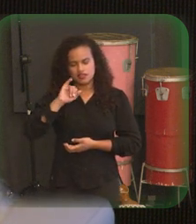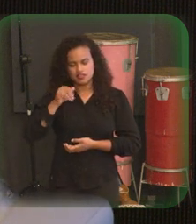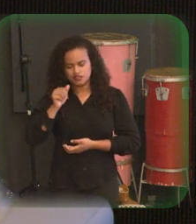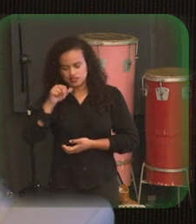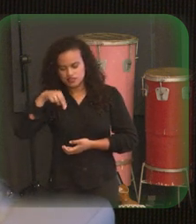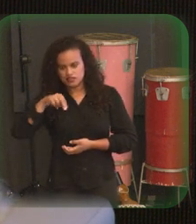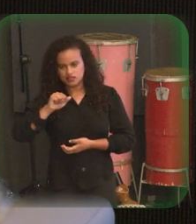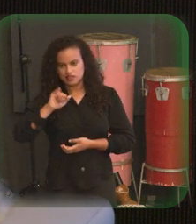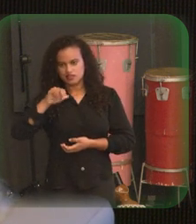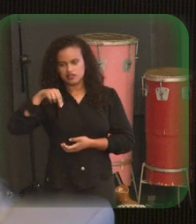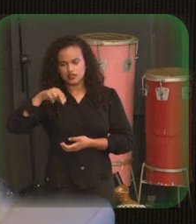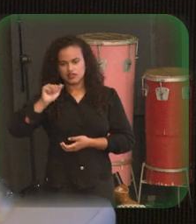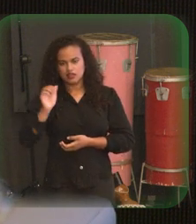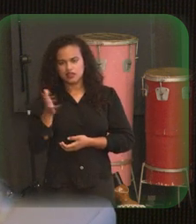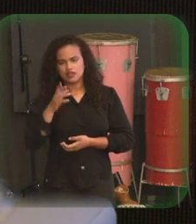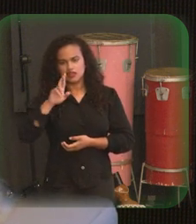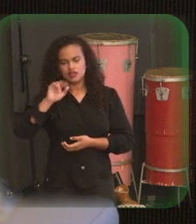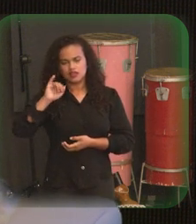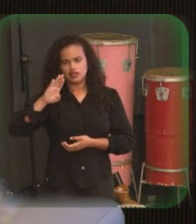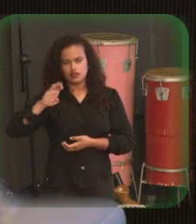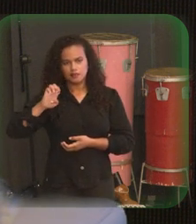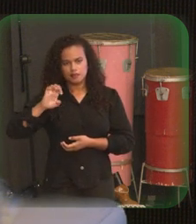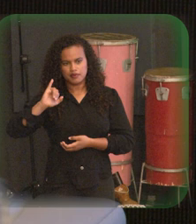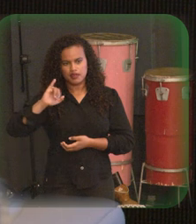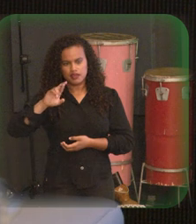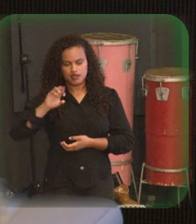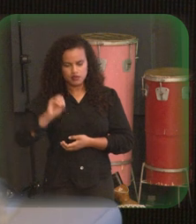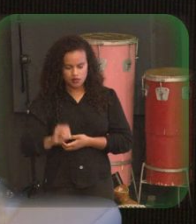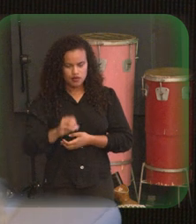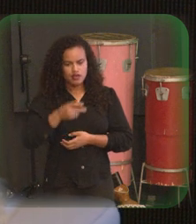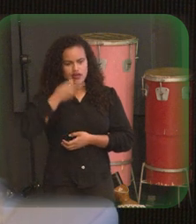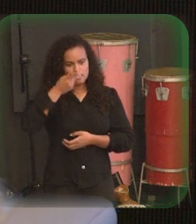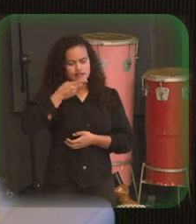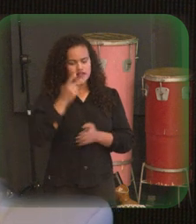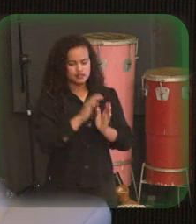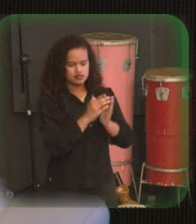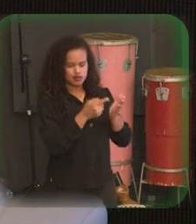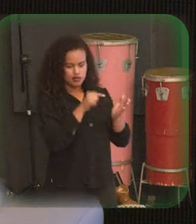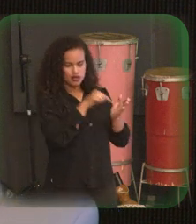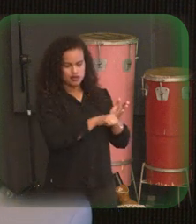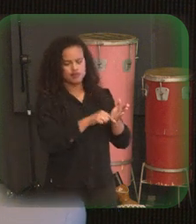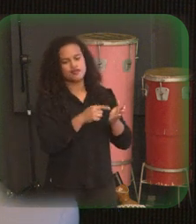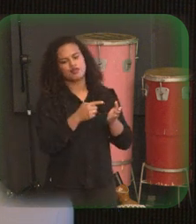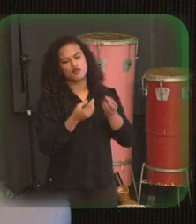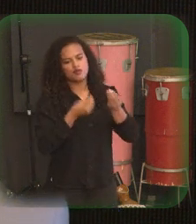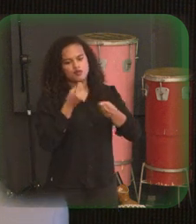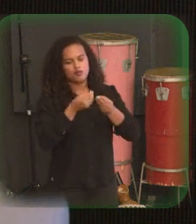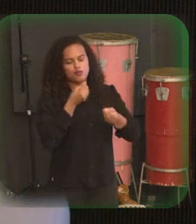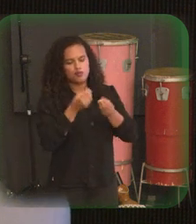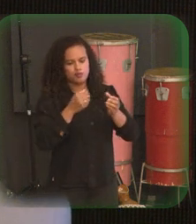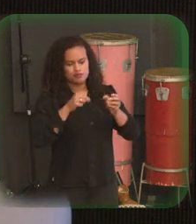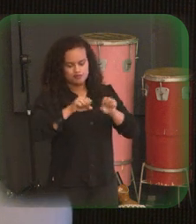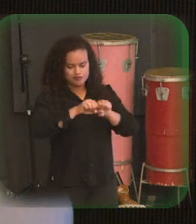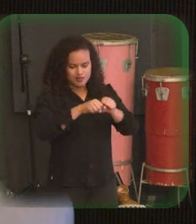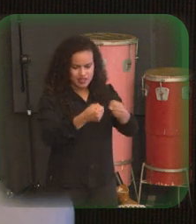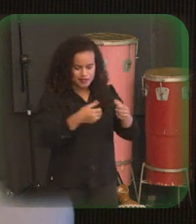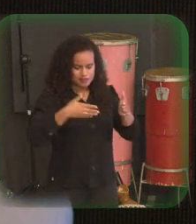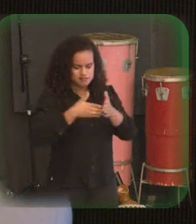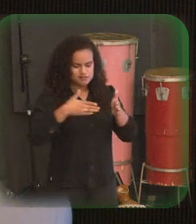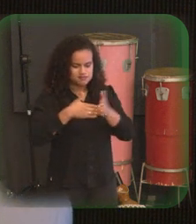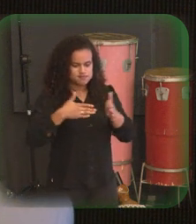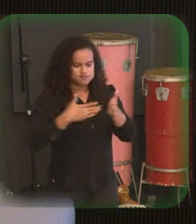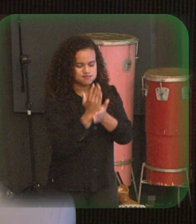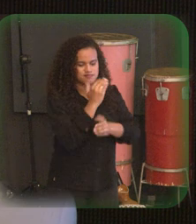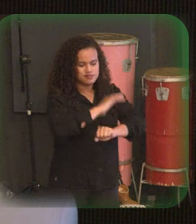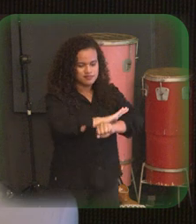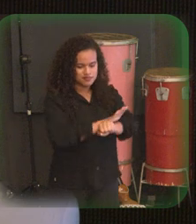manual antirracista. A gente precisa quebrar essas barreiras, não é mesmo, Laura? E falar, porque às vezes a gente fica retraído, sem querer falar, com